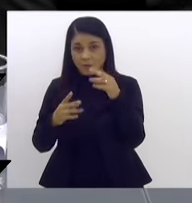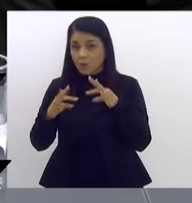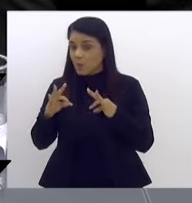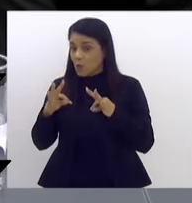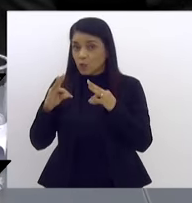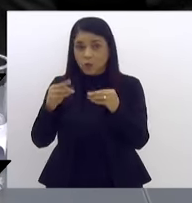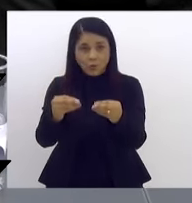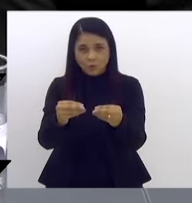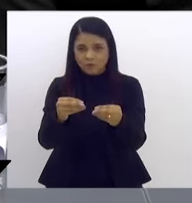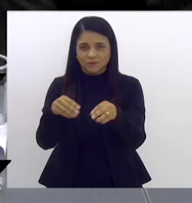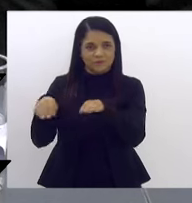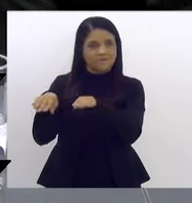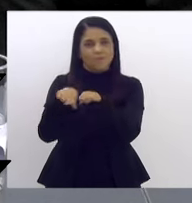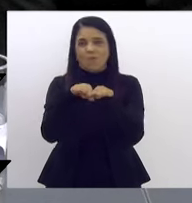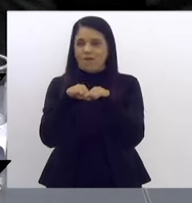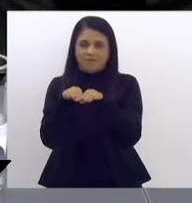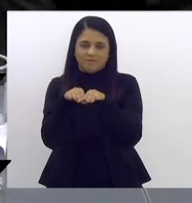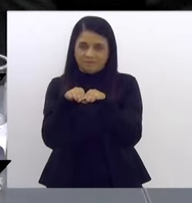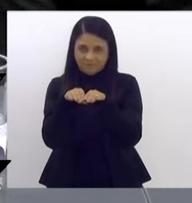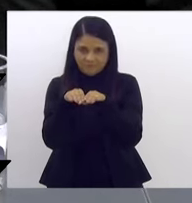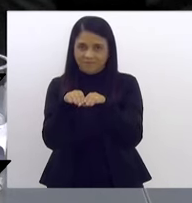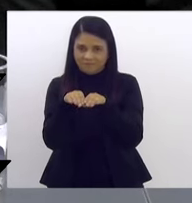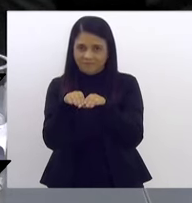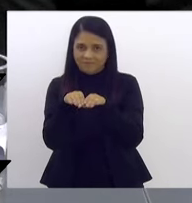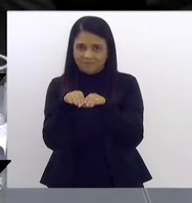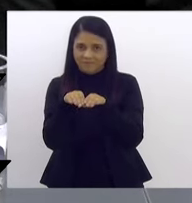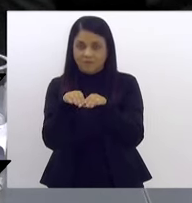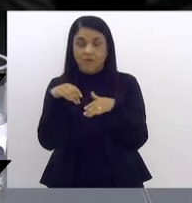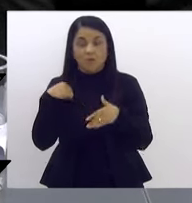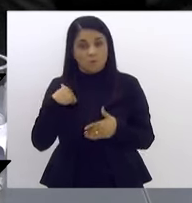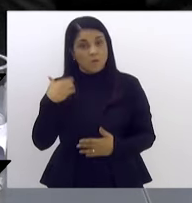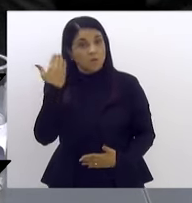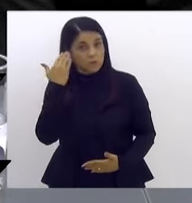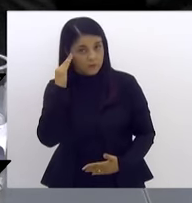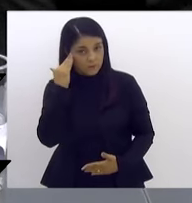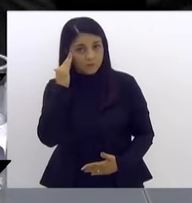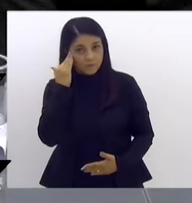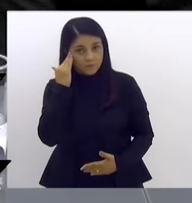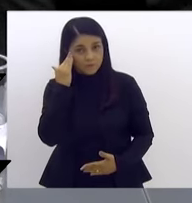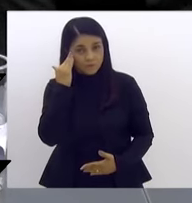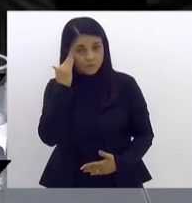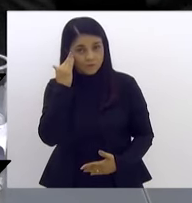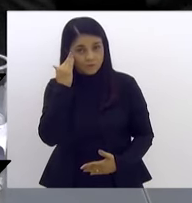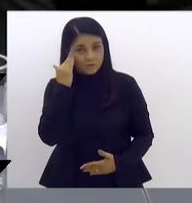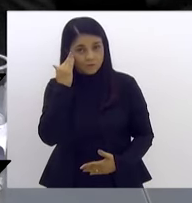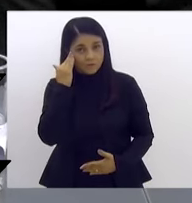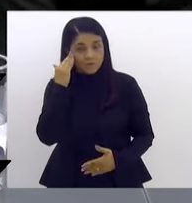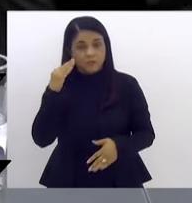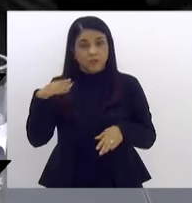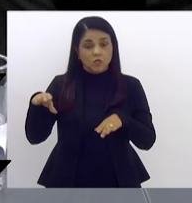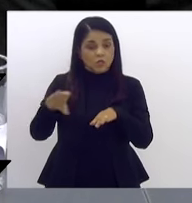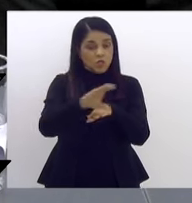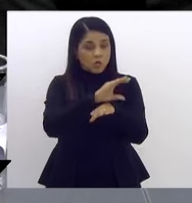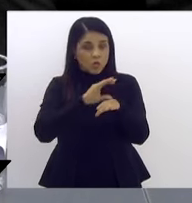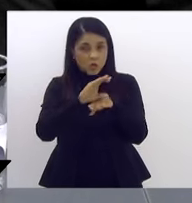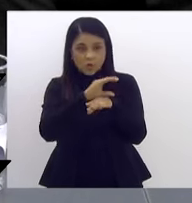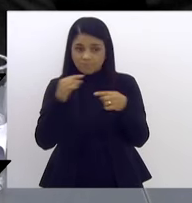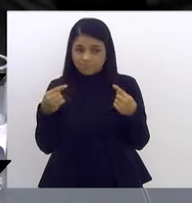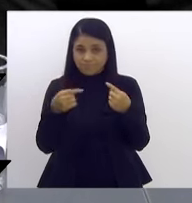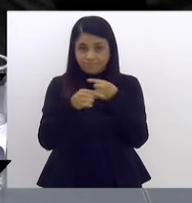produtivas né então no meu entendimento a OB de um constituci da Deputado